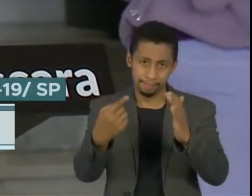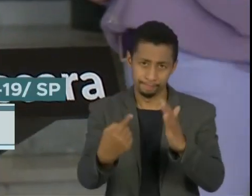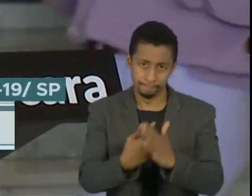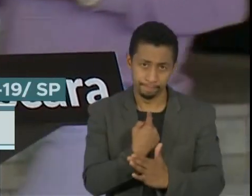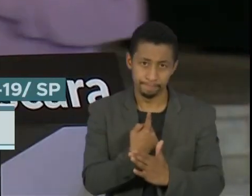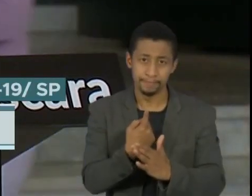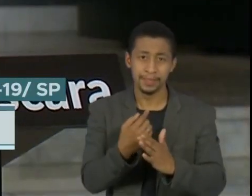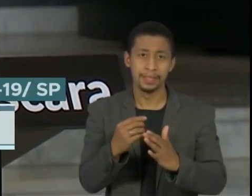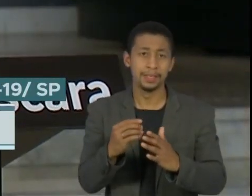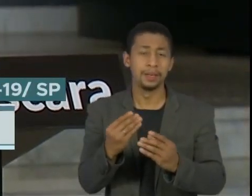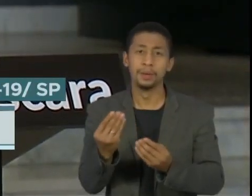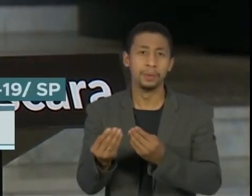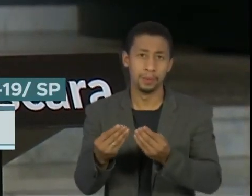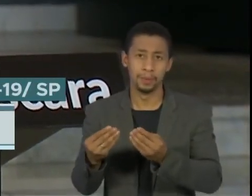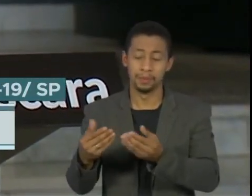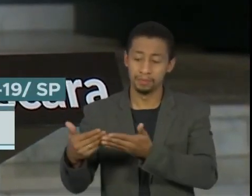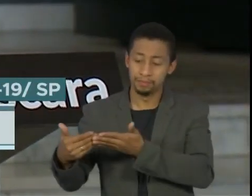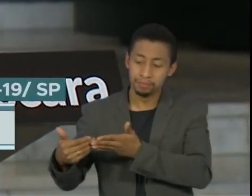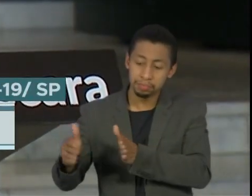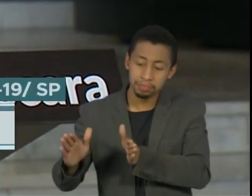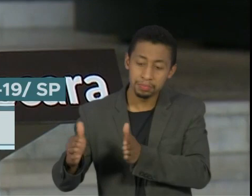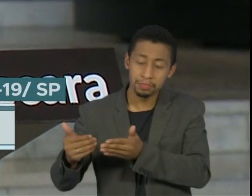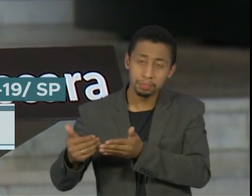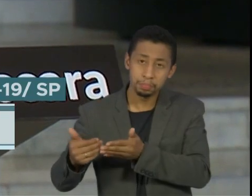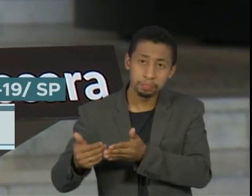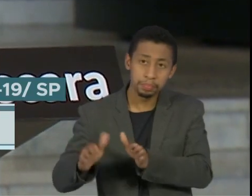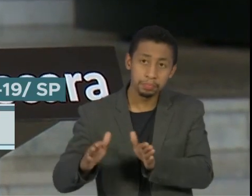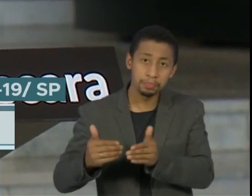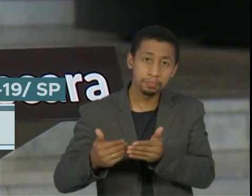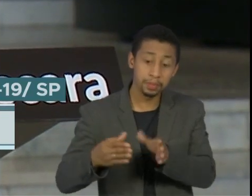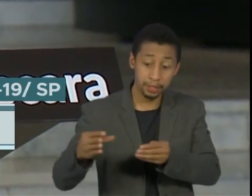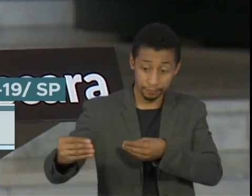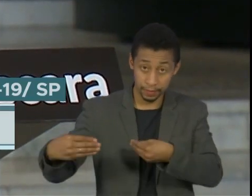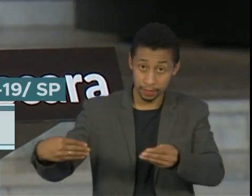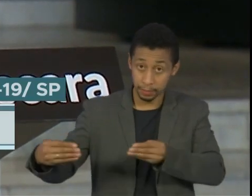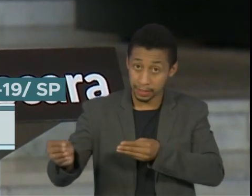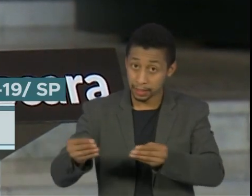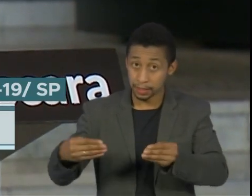da liberação que gradualmente se faz, dessa flexibilização,